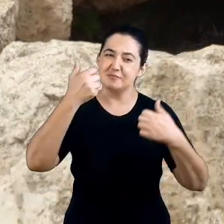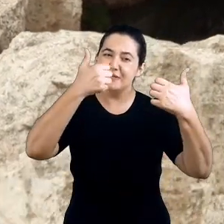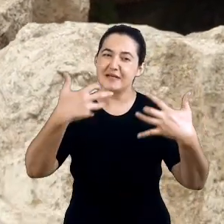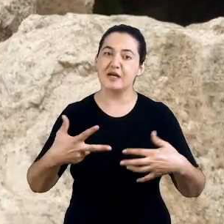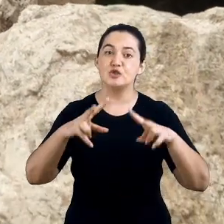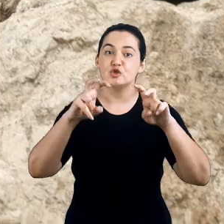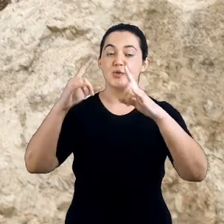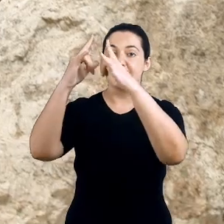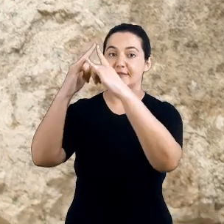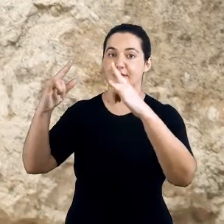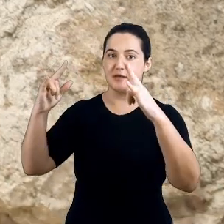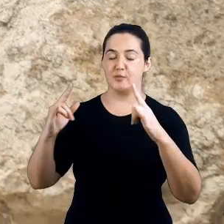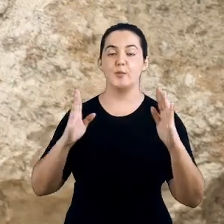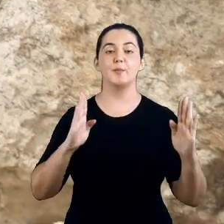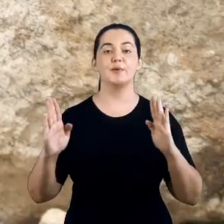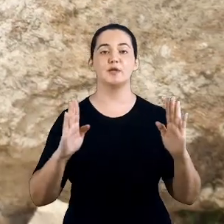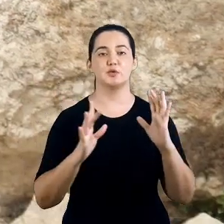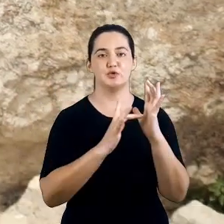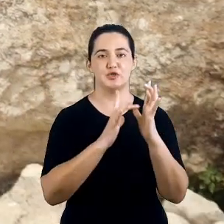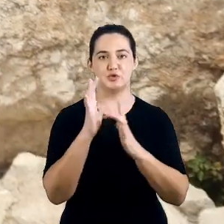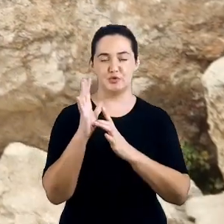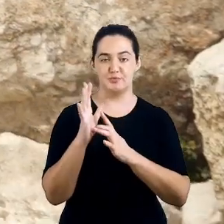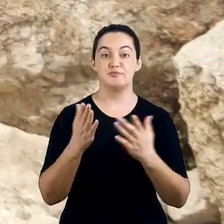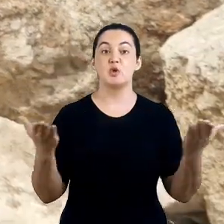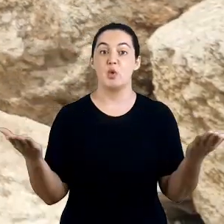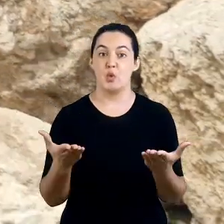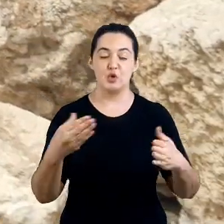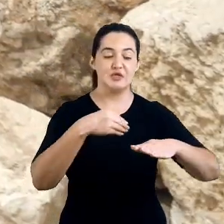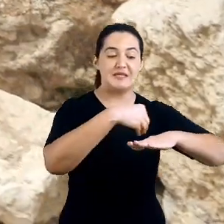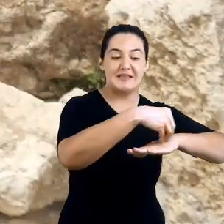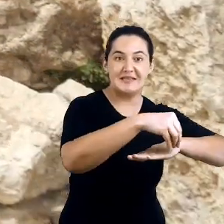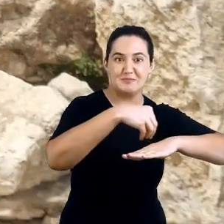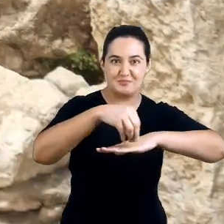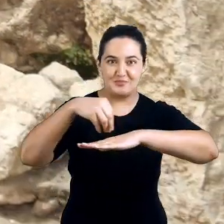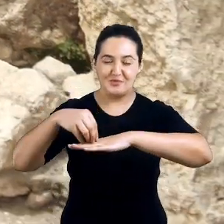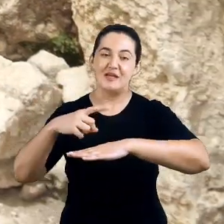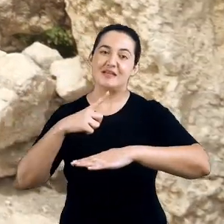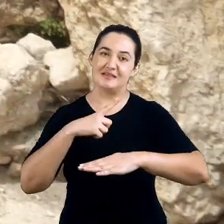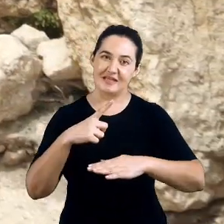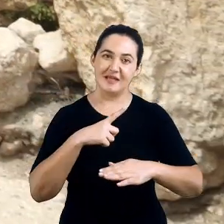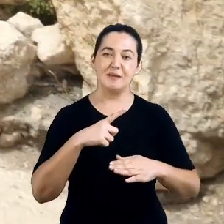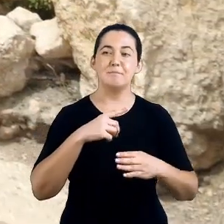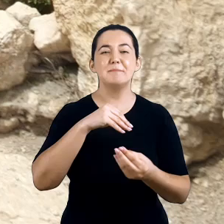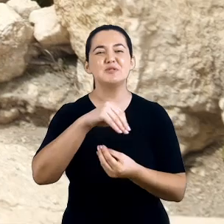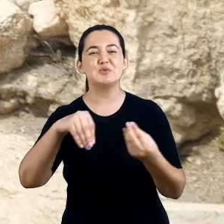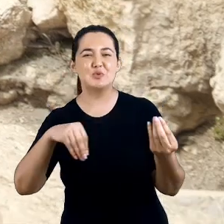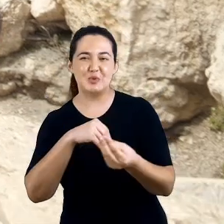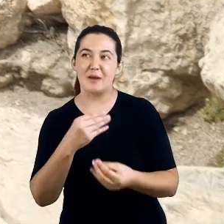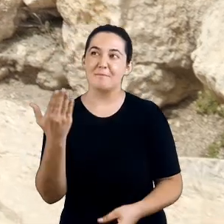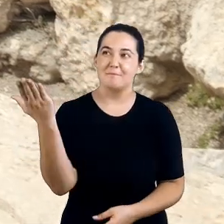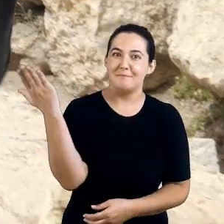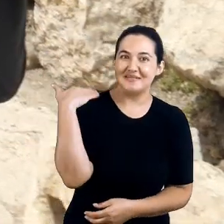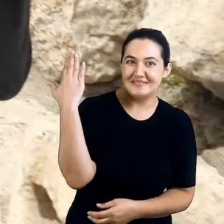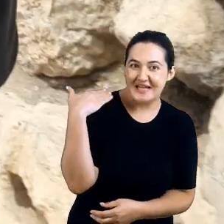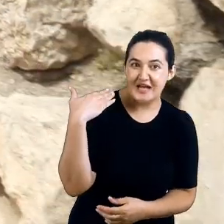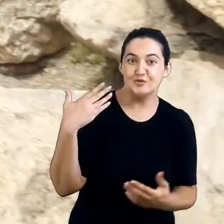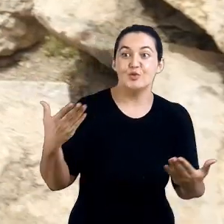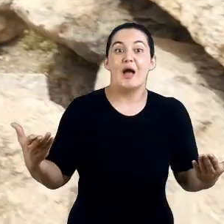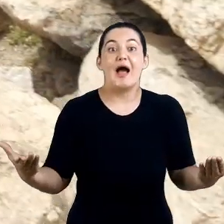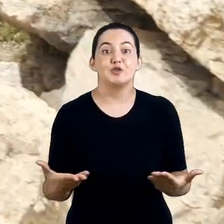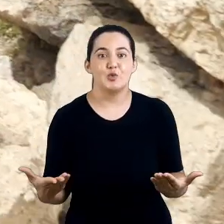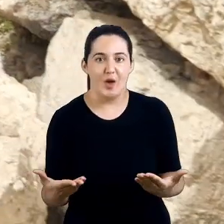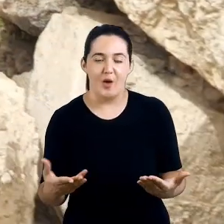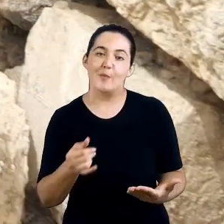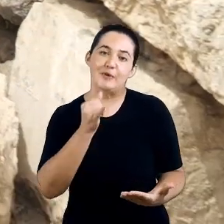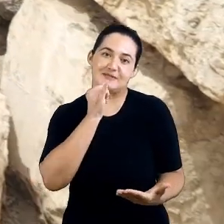do templo da época de Cristo. Hoje a arqueologia tem que dividir espaço com a modernidade. Você vê que enquanto eu estou falando para você, tem um martelo batendo